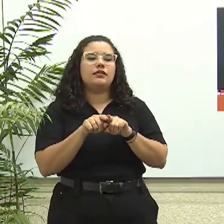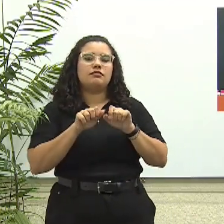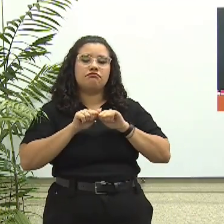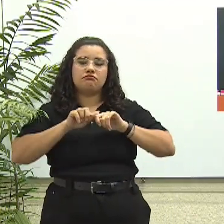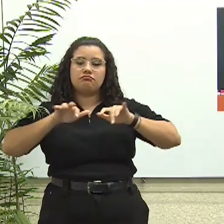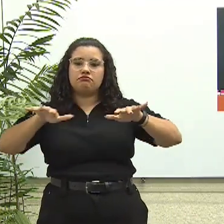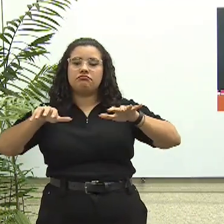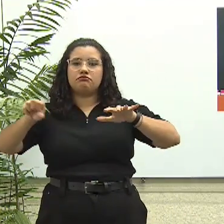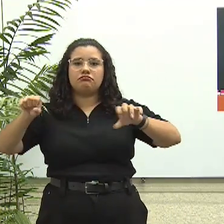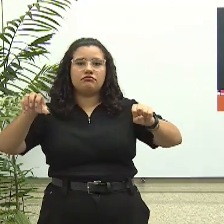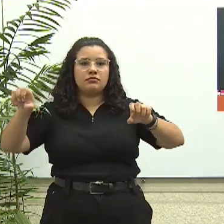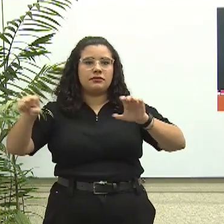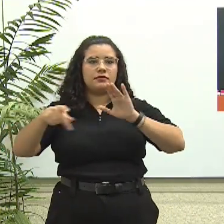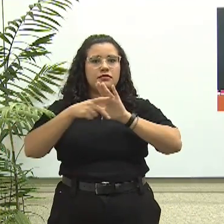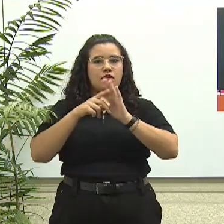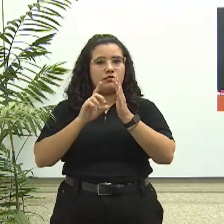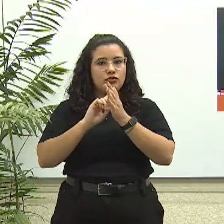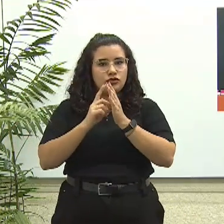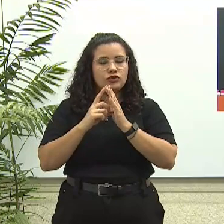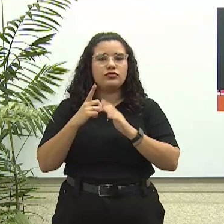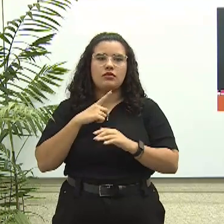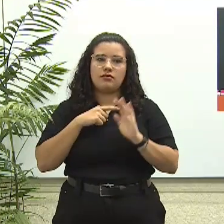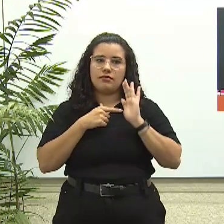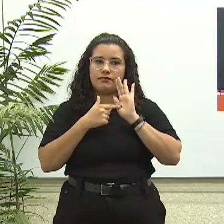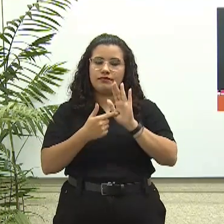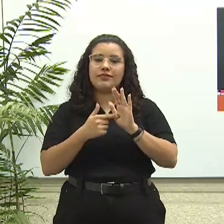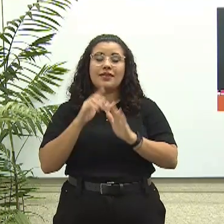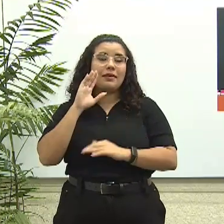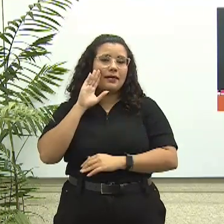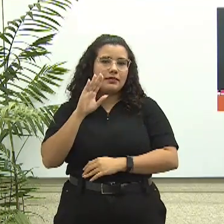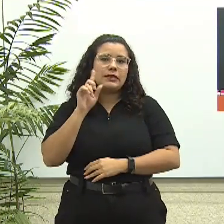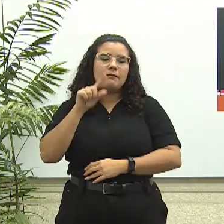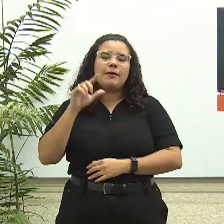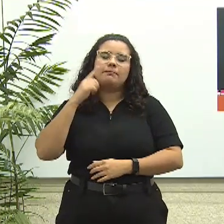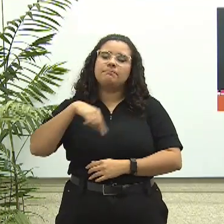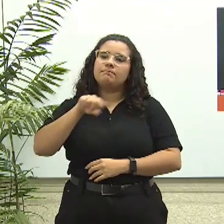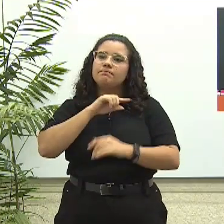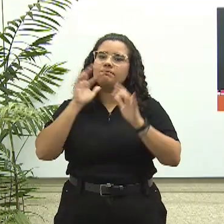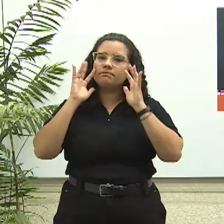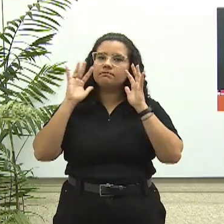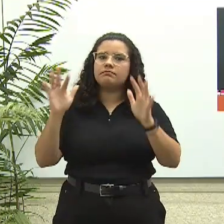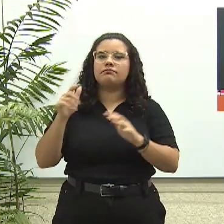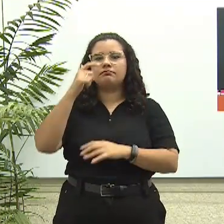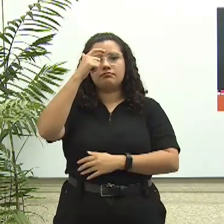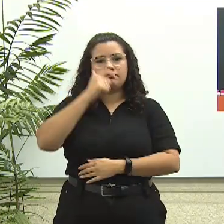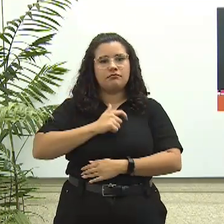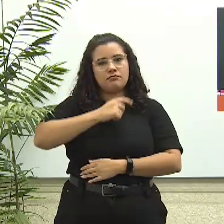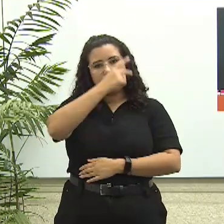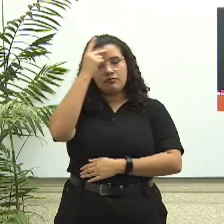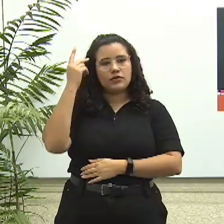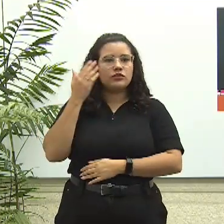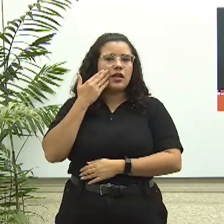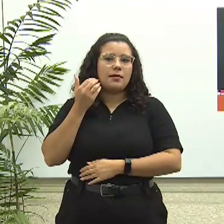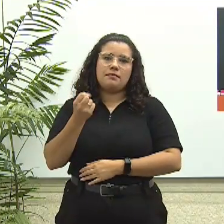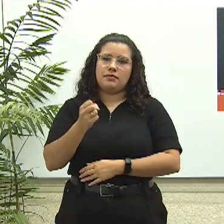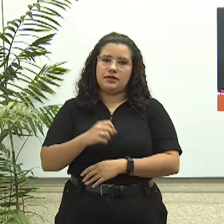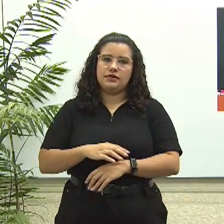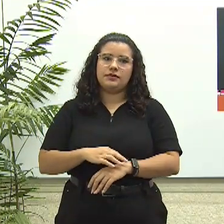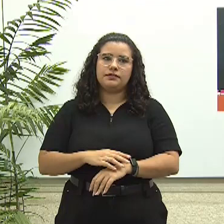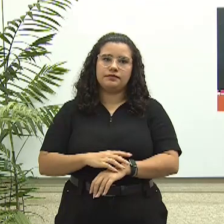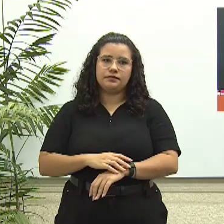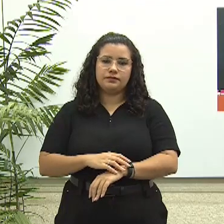digital que vocês trazem no fundo também eu acho que é uma reflexão da branquitude no sentido de que